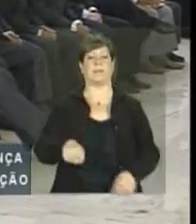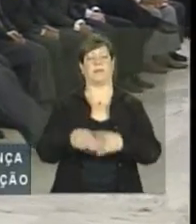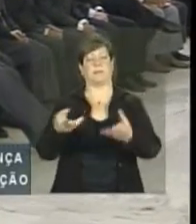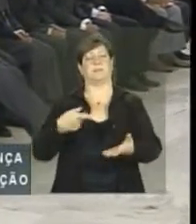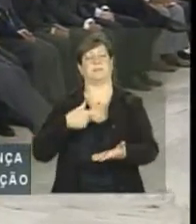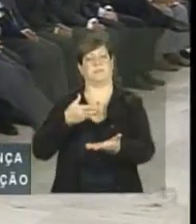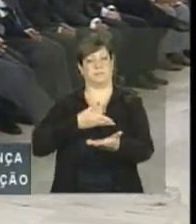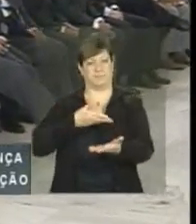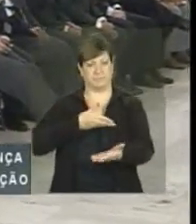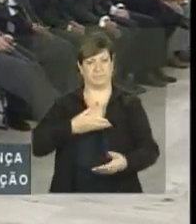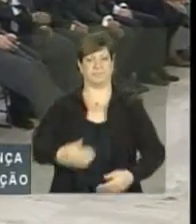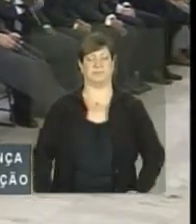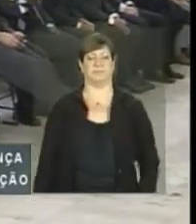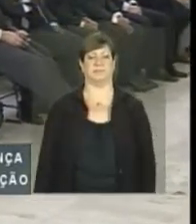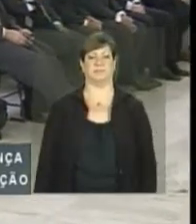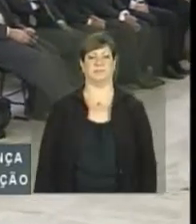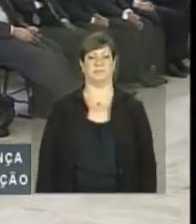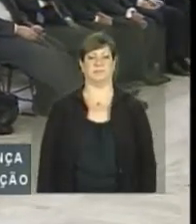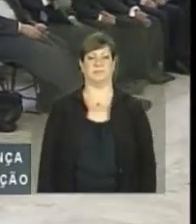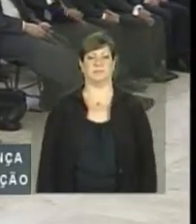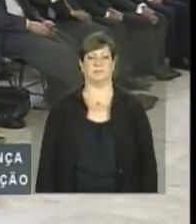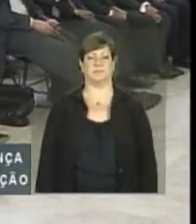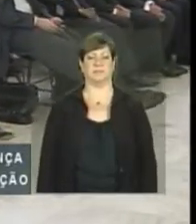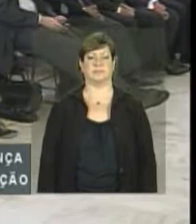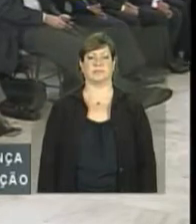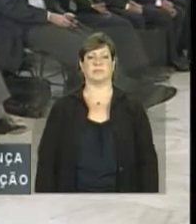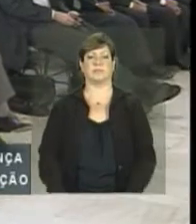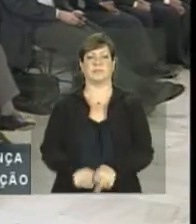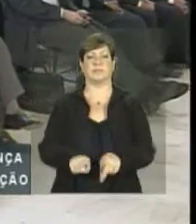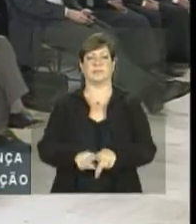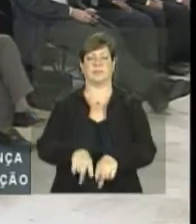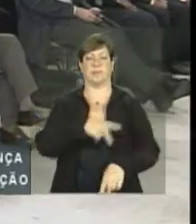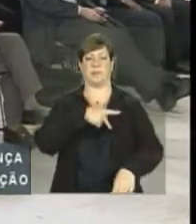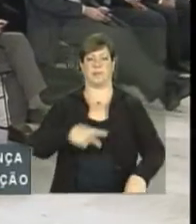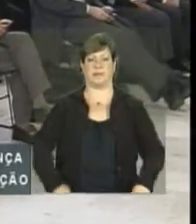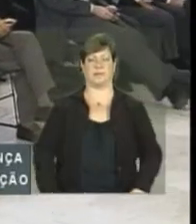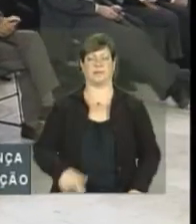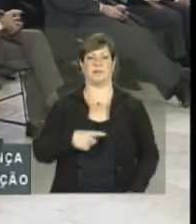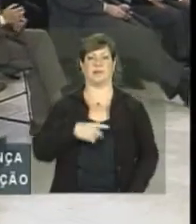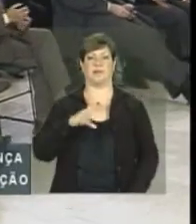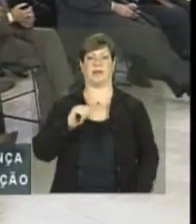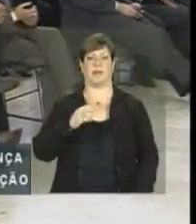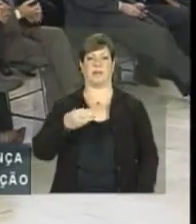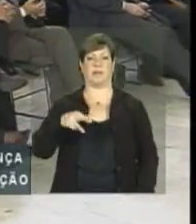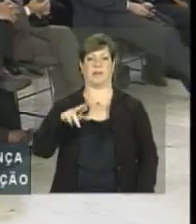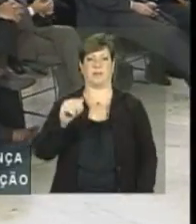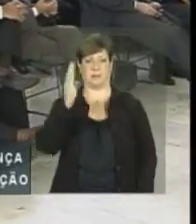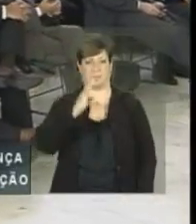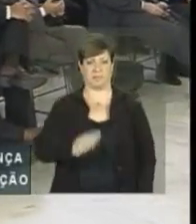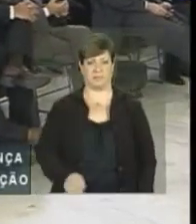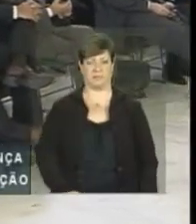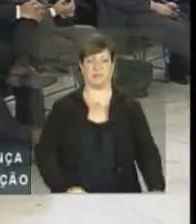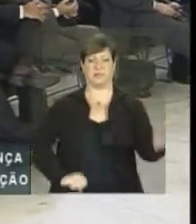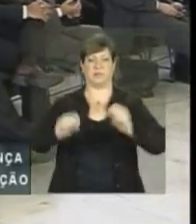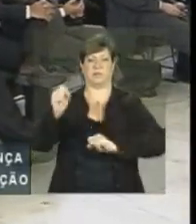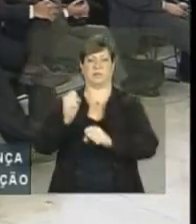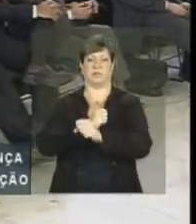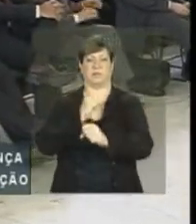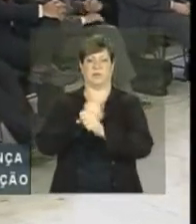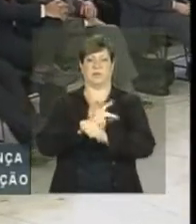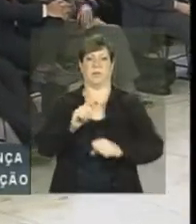amigo. O presidente da CEBIC, Câmara Brasileira da Indústria da Construção, Paulo